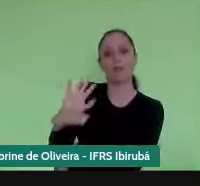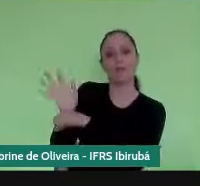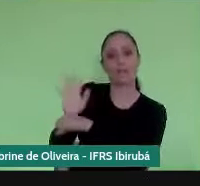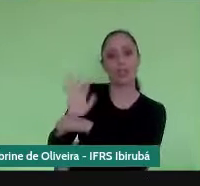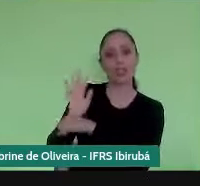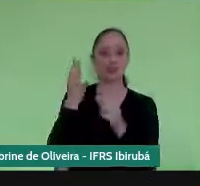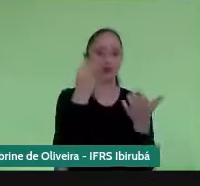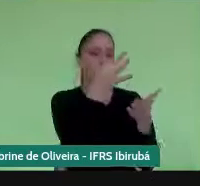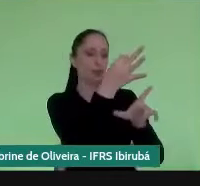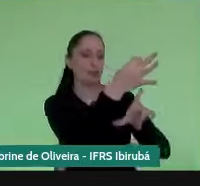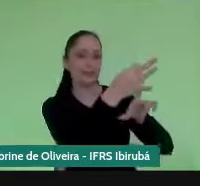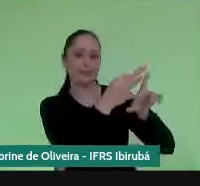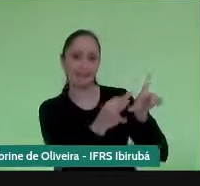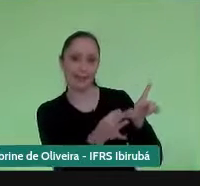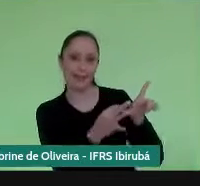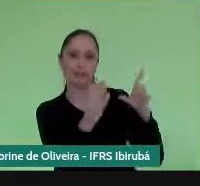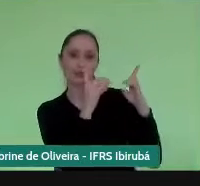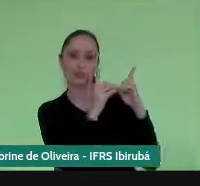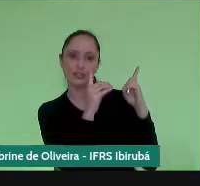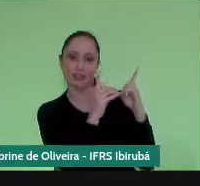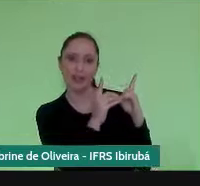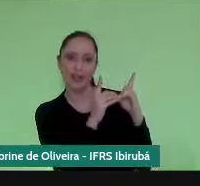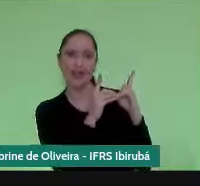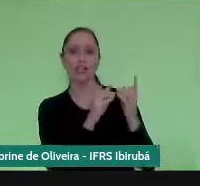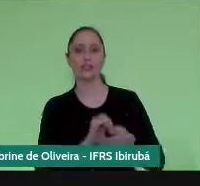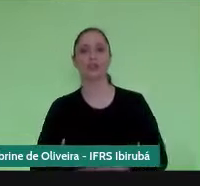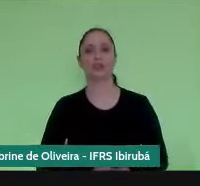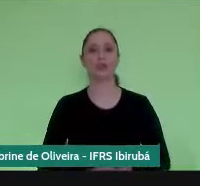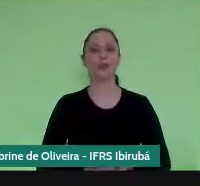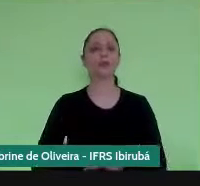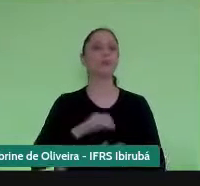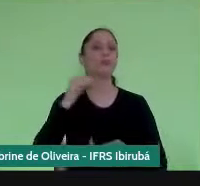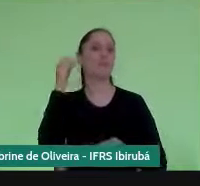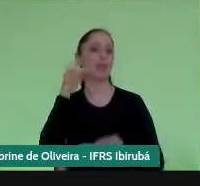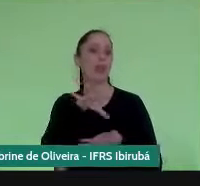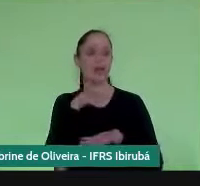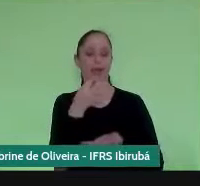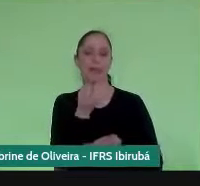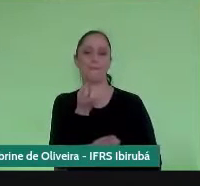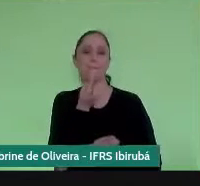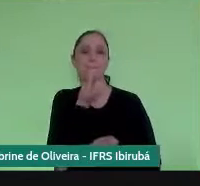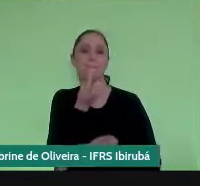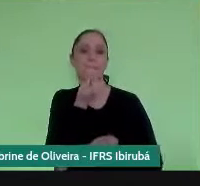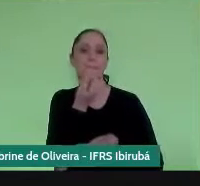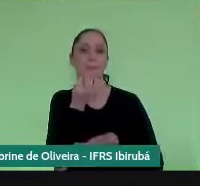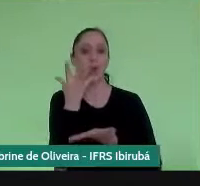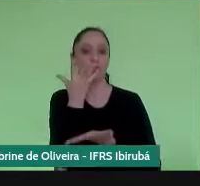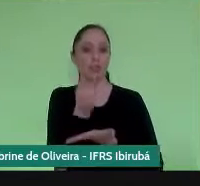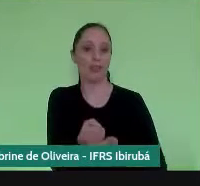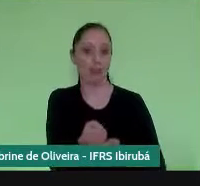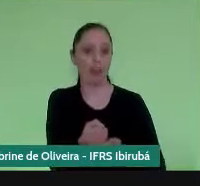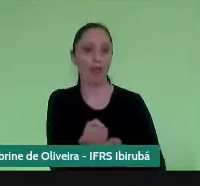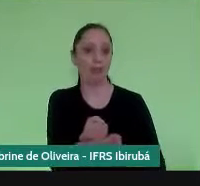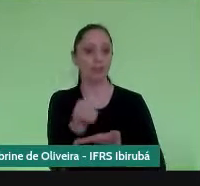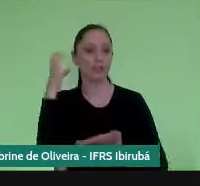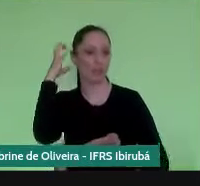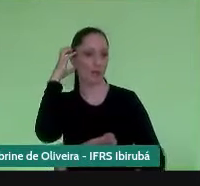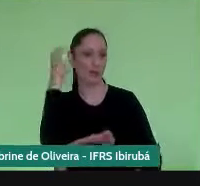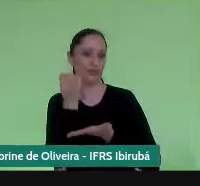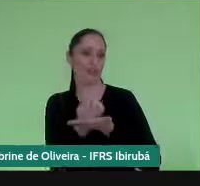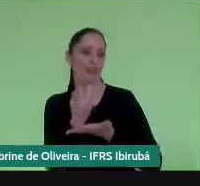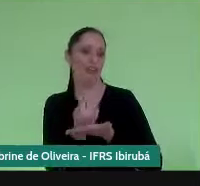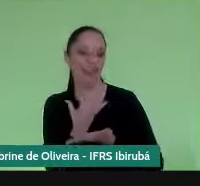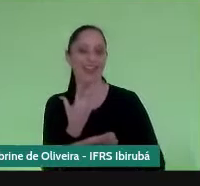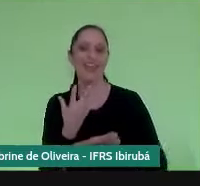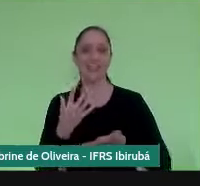slides, podcasts, planos de estudo produzidos pelos professores durante a pandemia, que pudesse haver um compartilhamento, uma